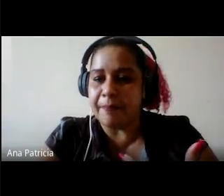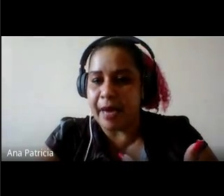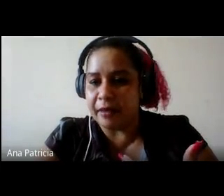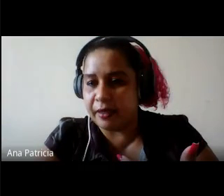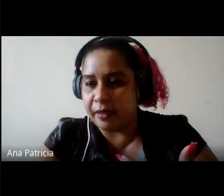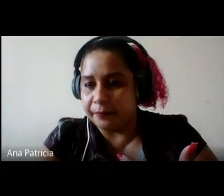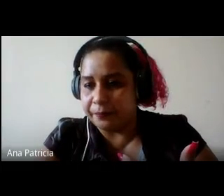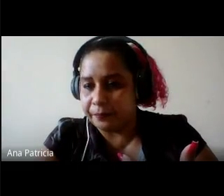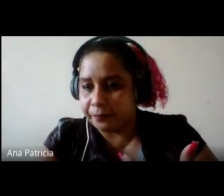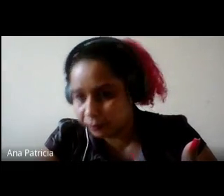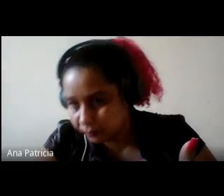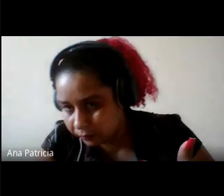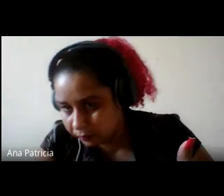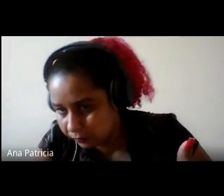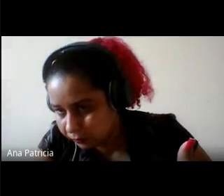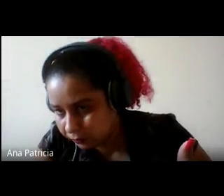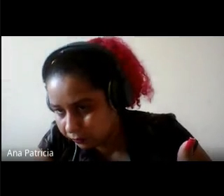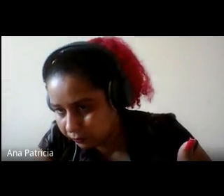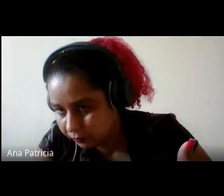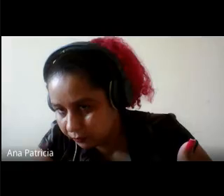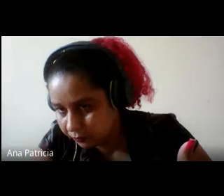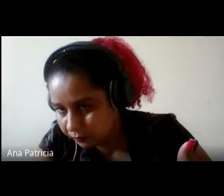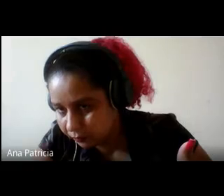Libras é prática.